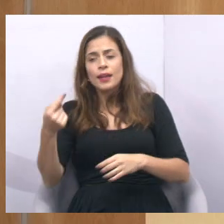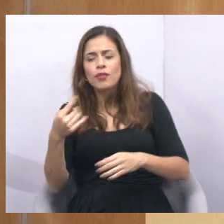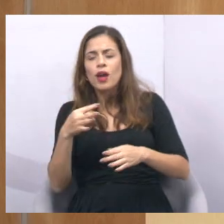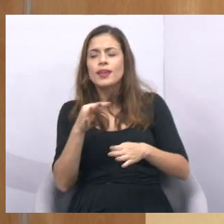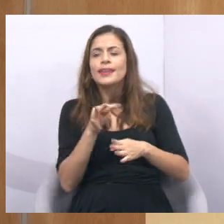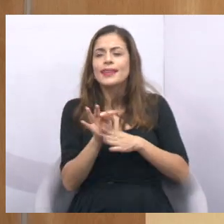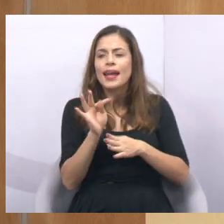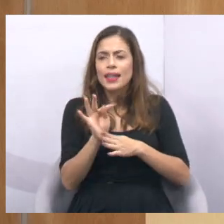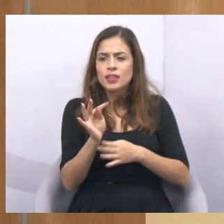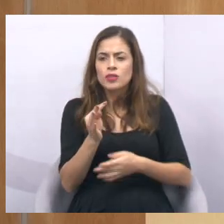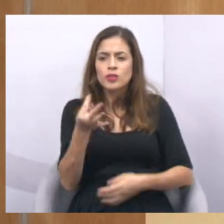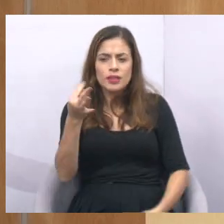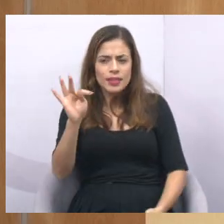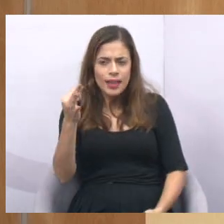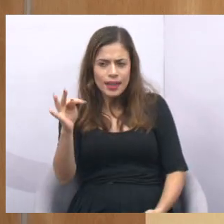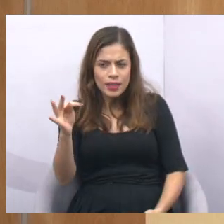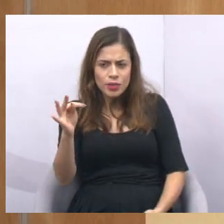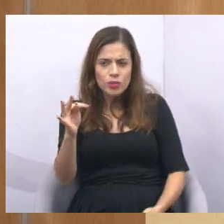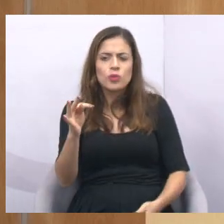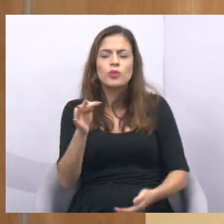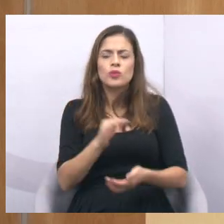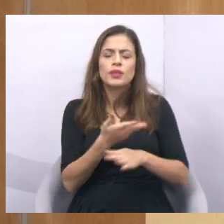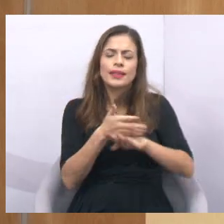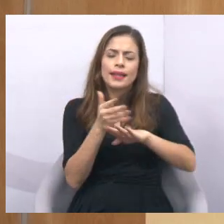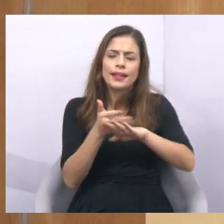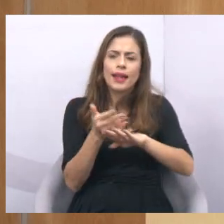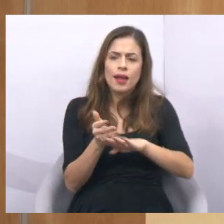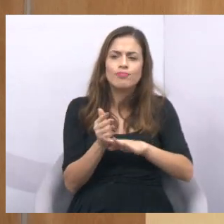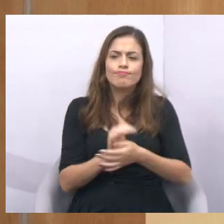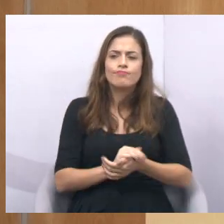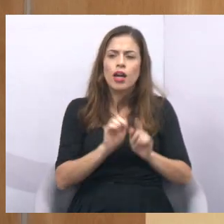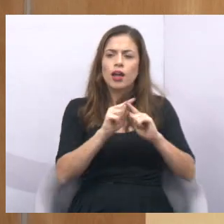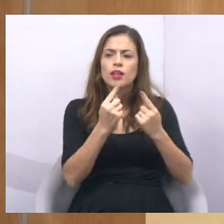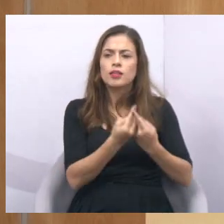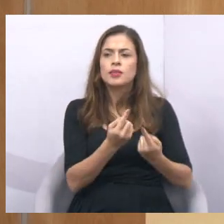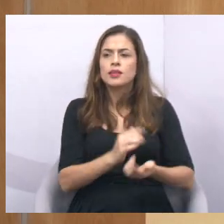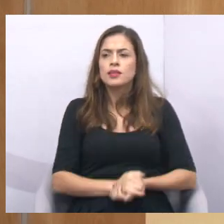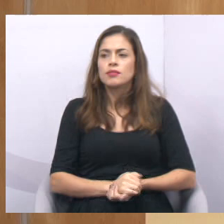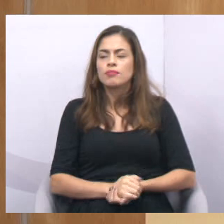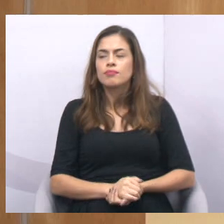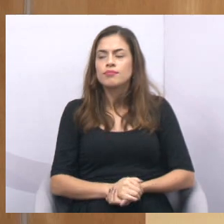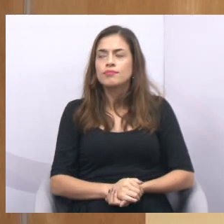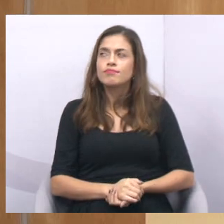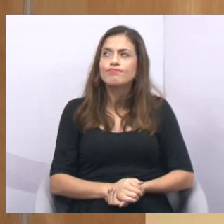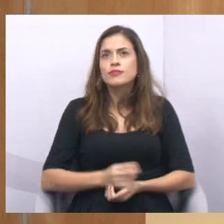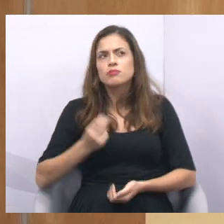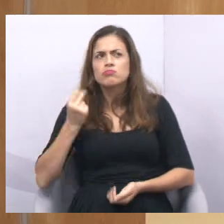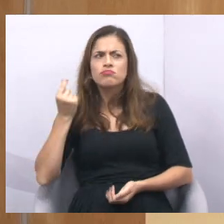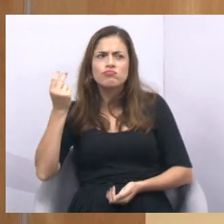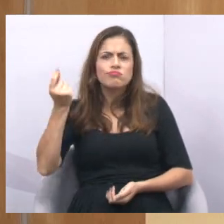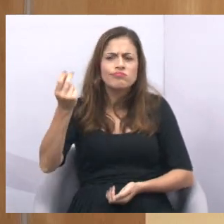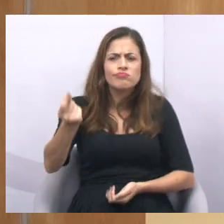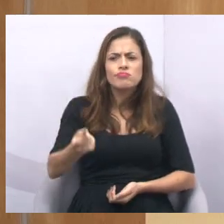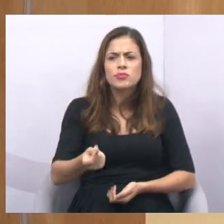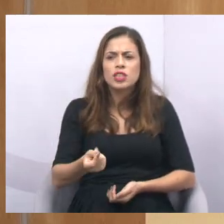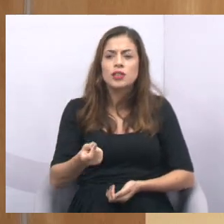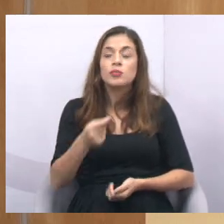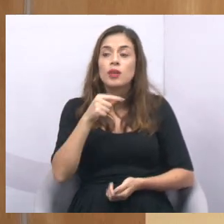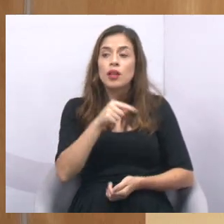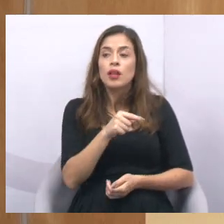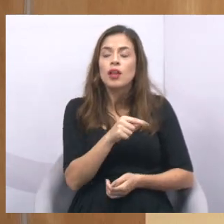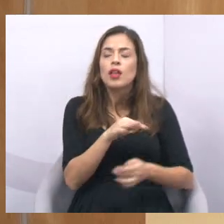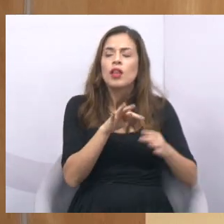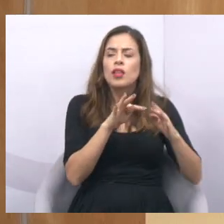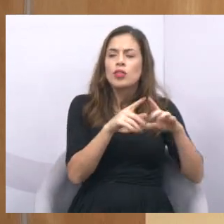Aí passaram os tempos, Edivar na quadra, no ginásio também do Trianon Clube, comandando a equipe do